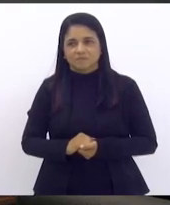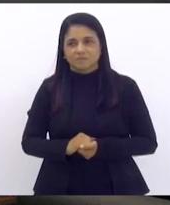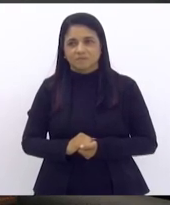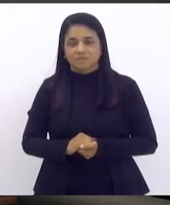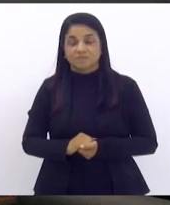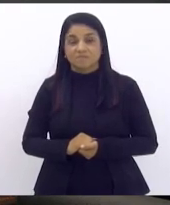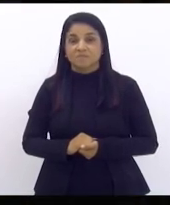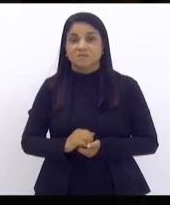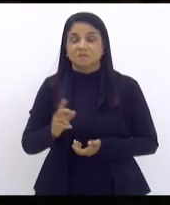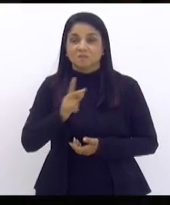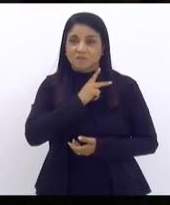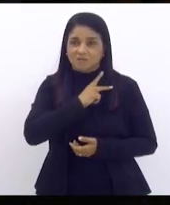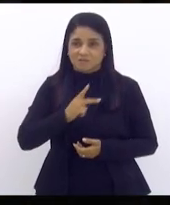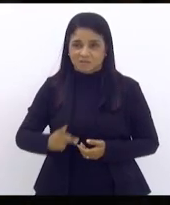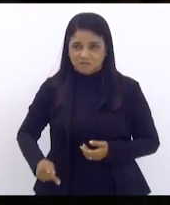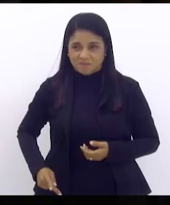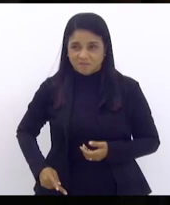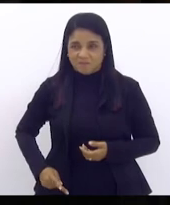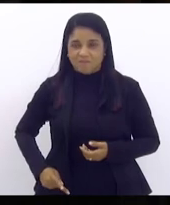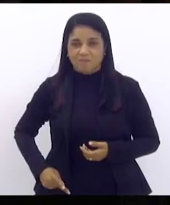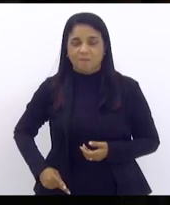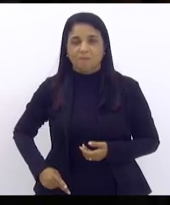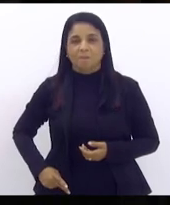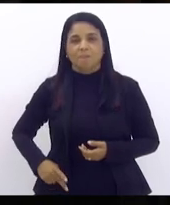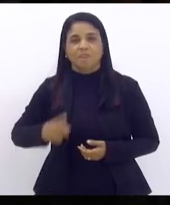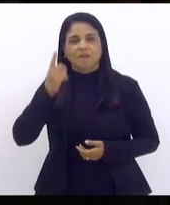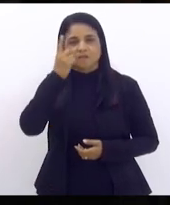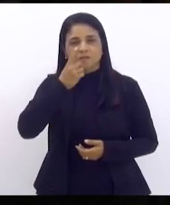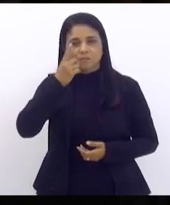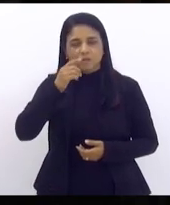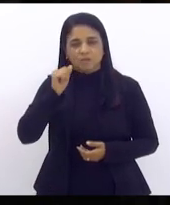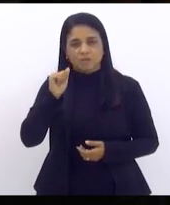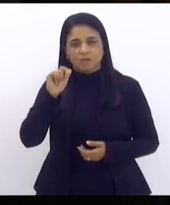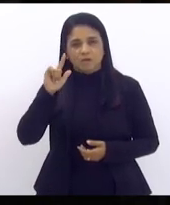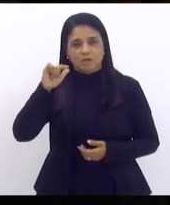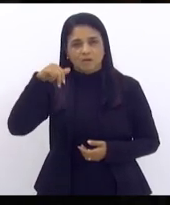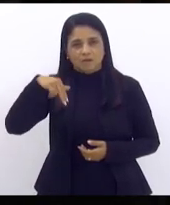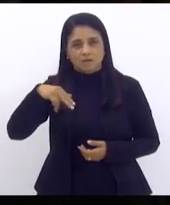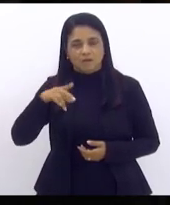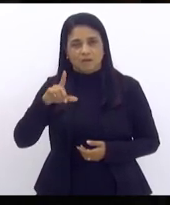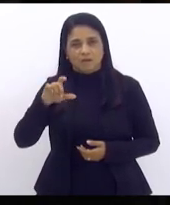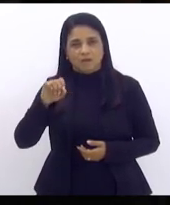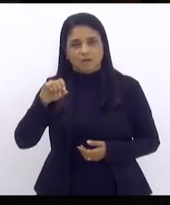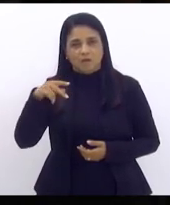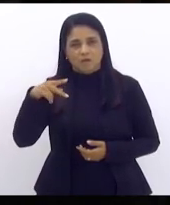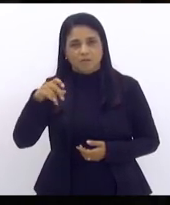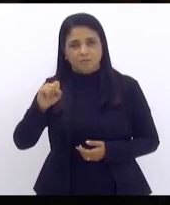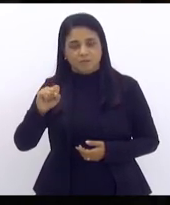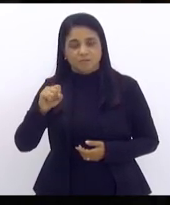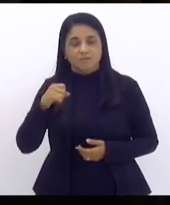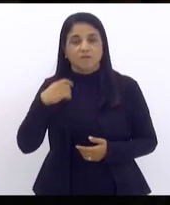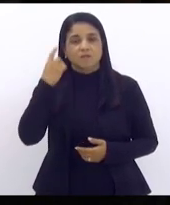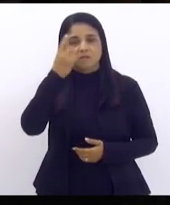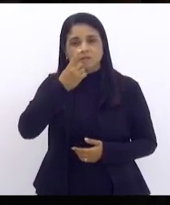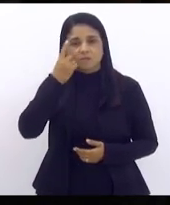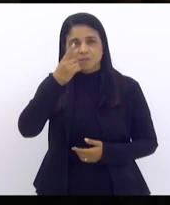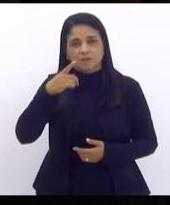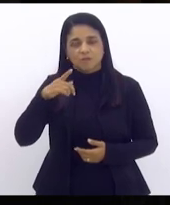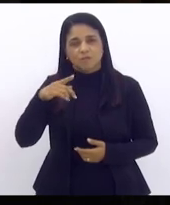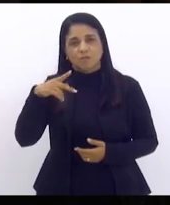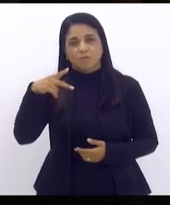Senhor presidente, deputado Alan Lopes, nobre deputado Felipe Poubel,